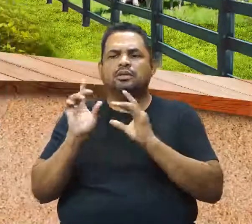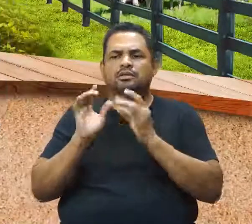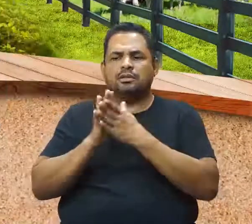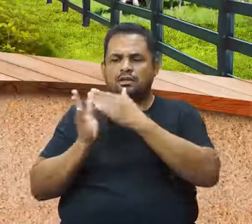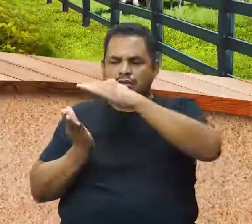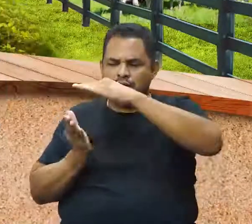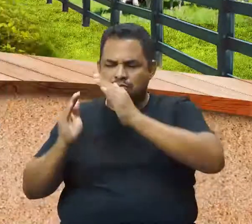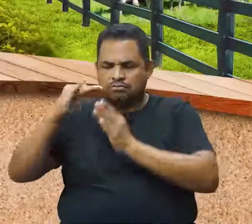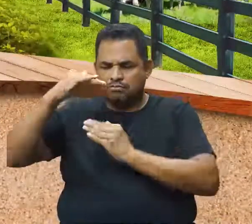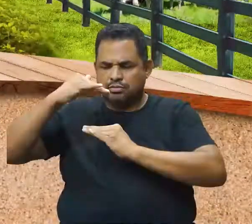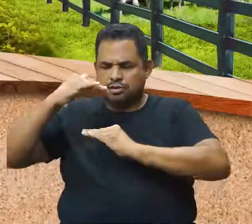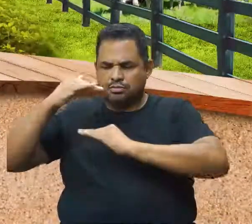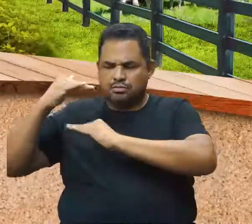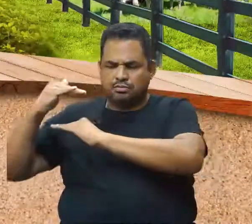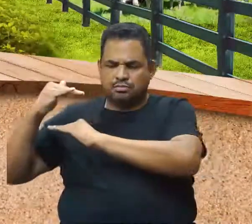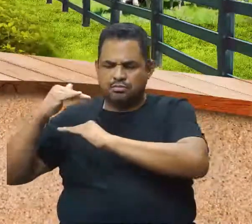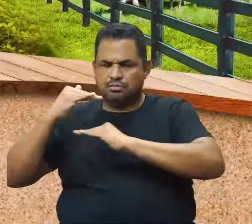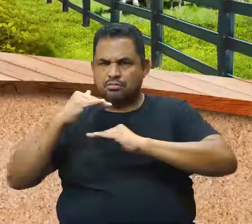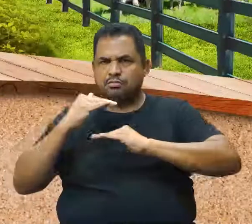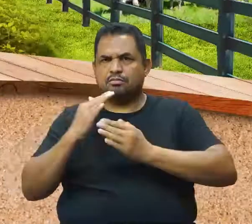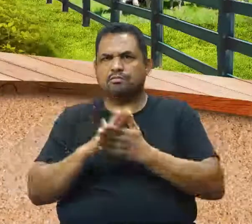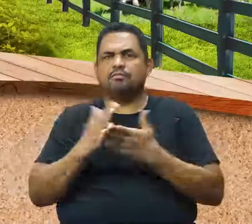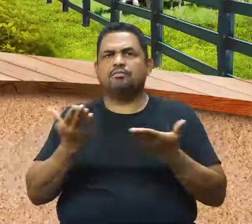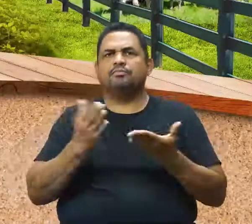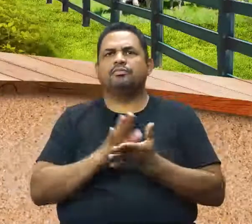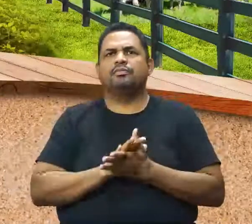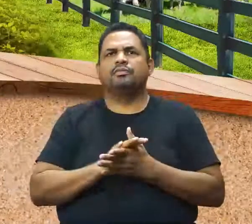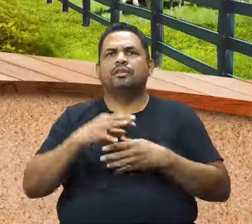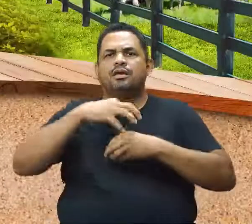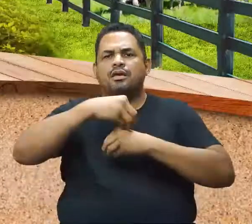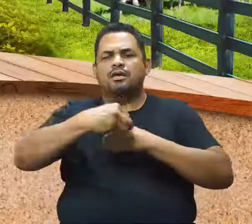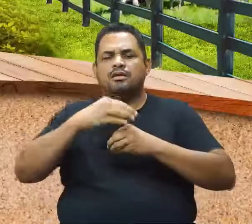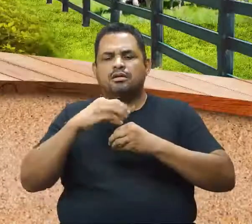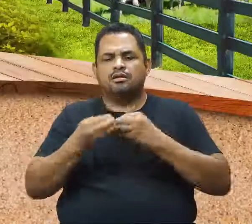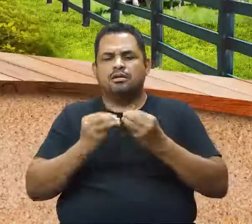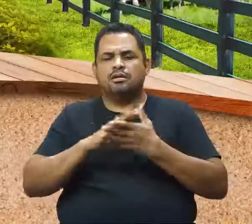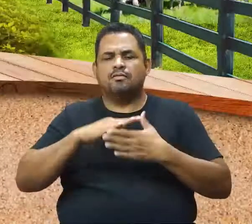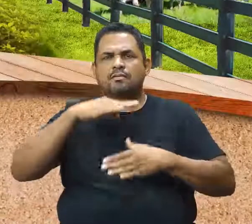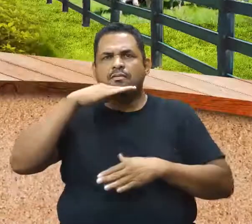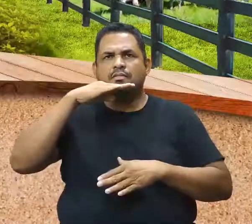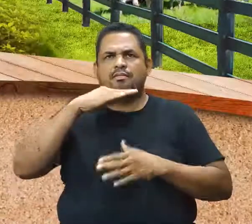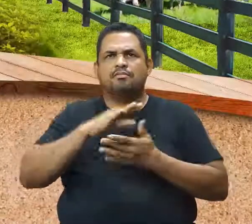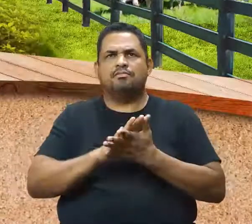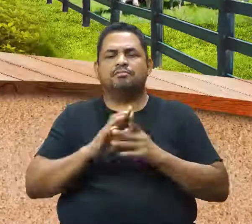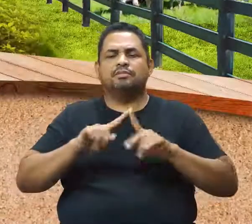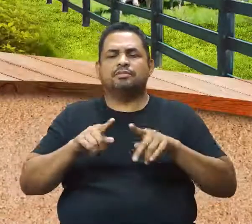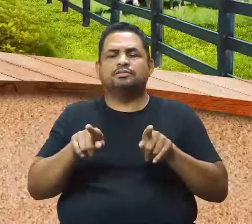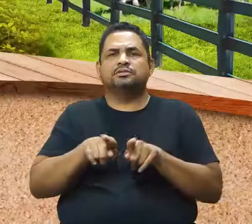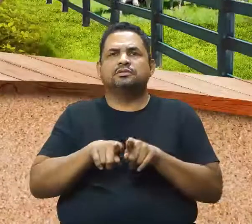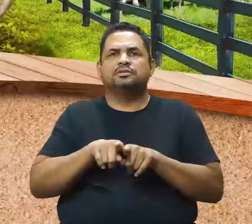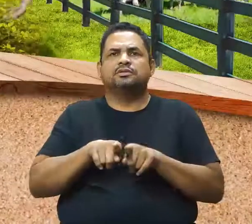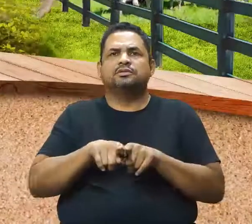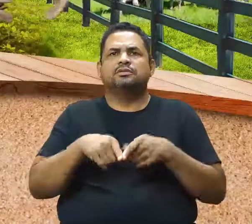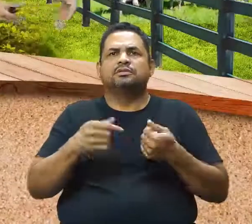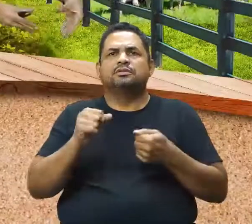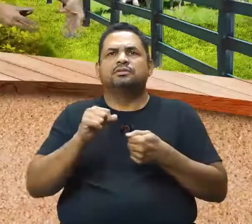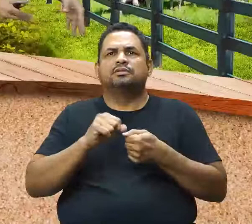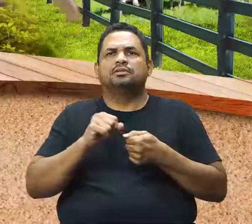de polpa, despolpa, é a carne da manga. Mas a manga também aí você